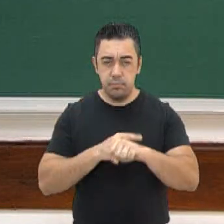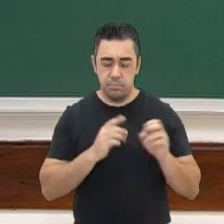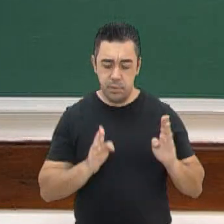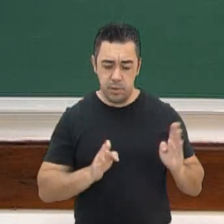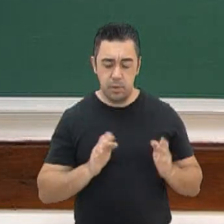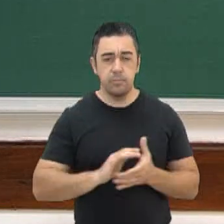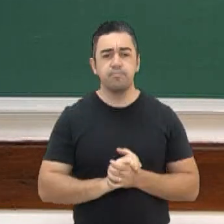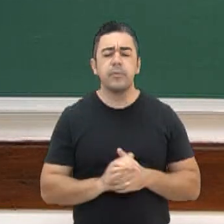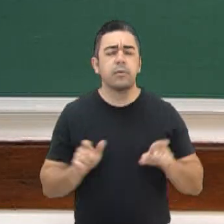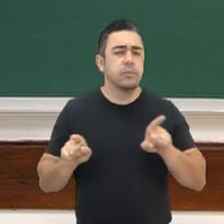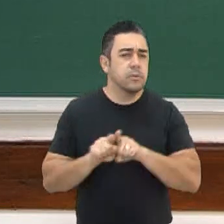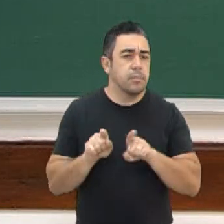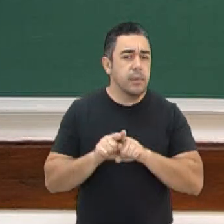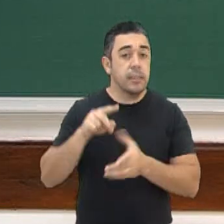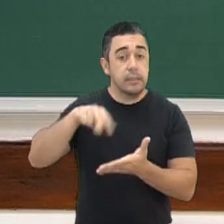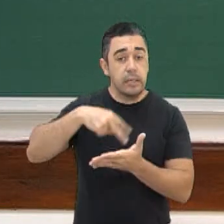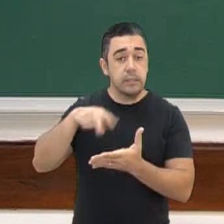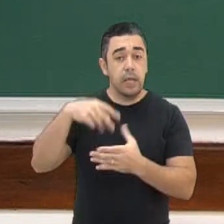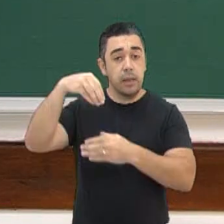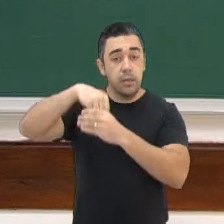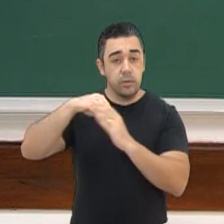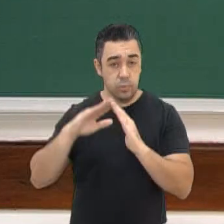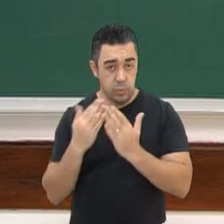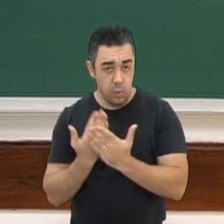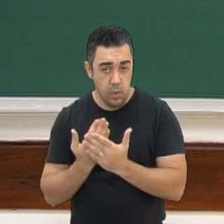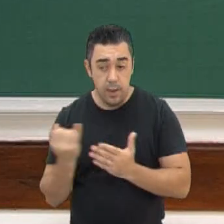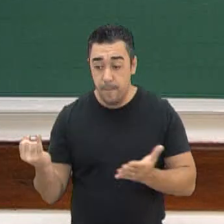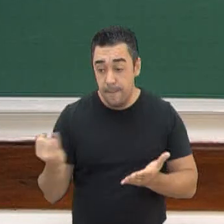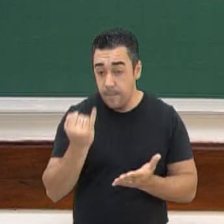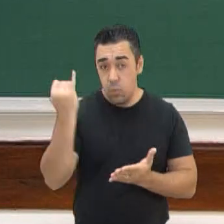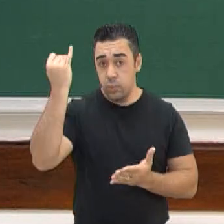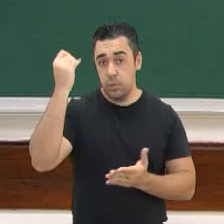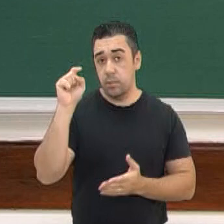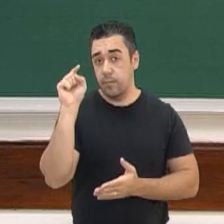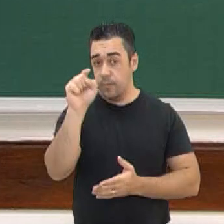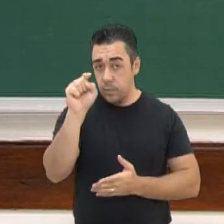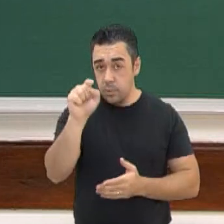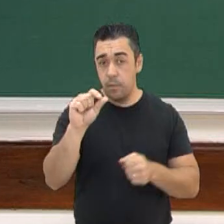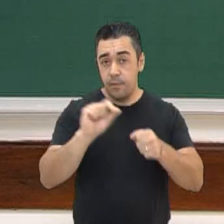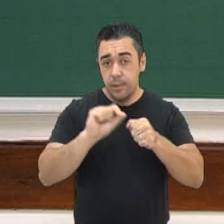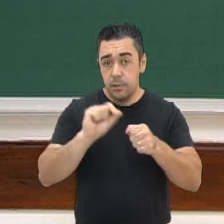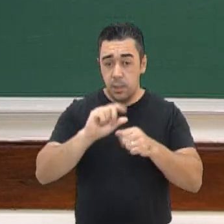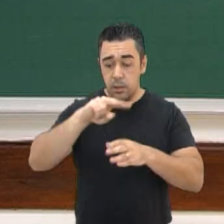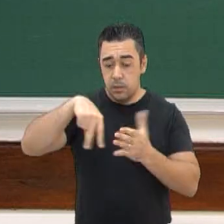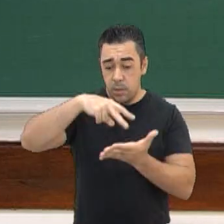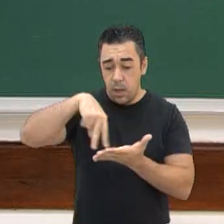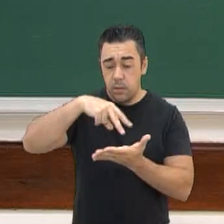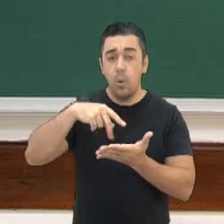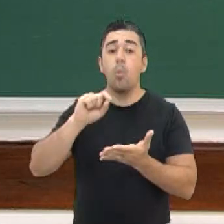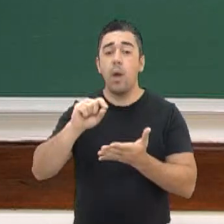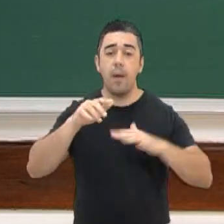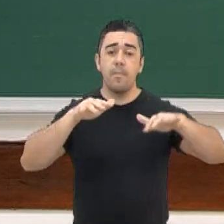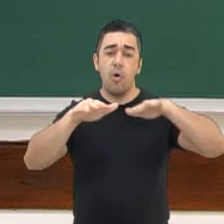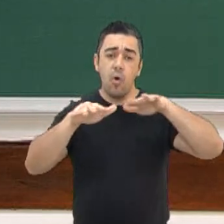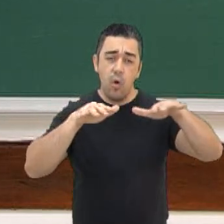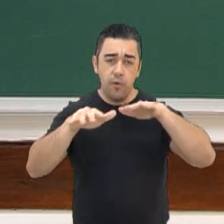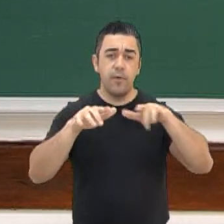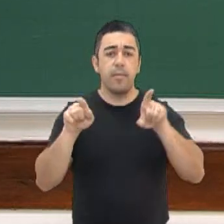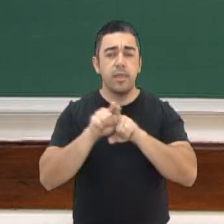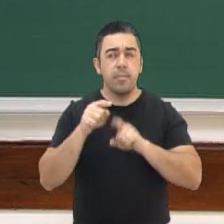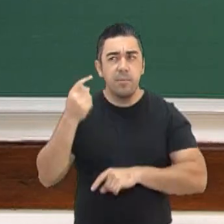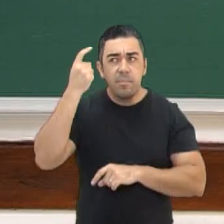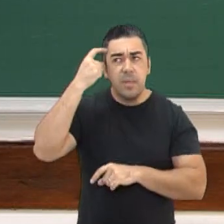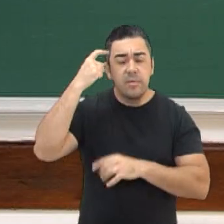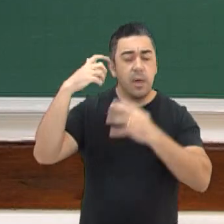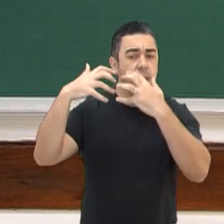sobre o dançar na escola, a importância de você, além de se movimentar, de você ter a